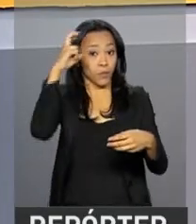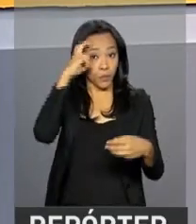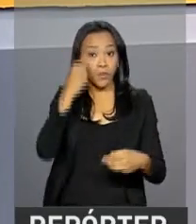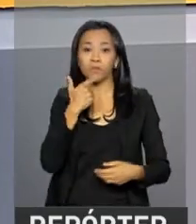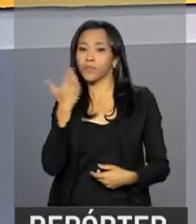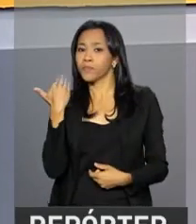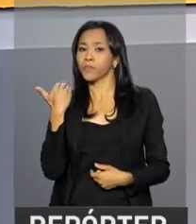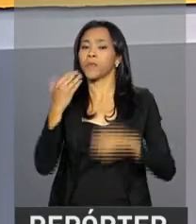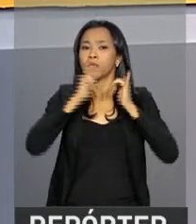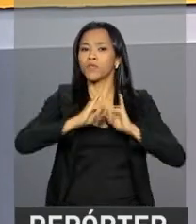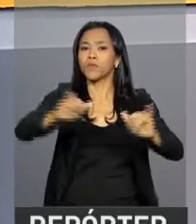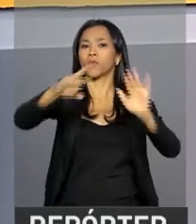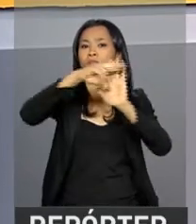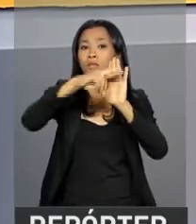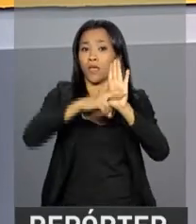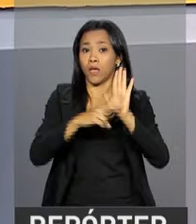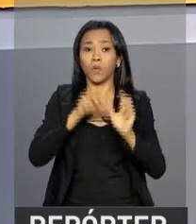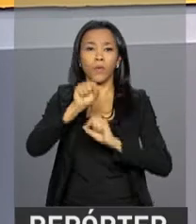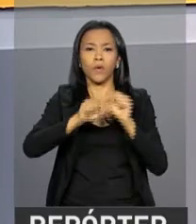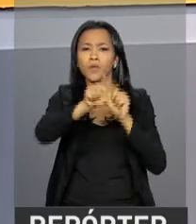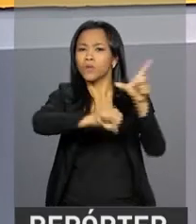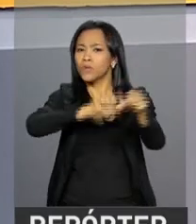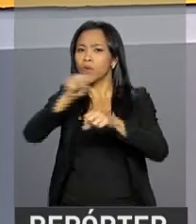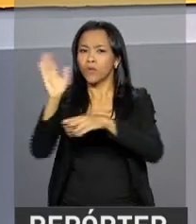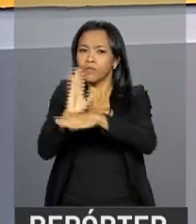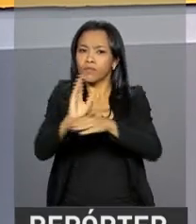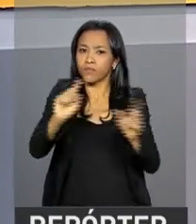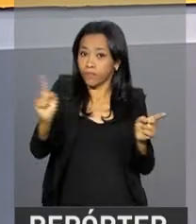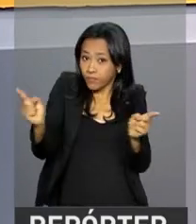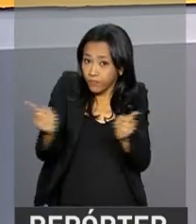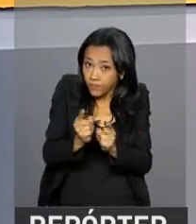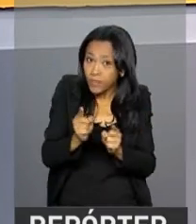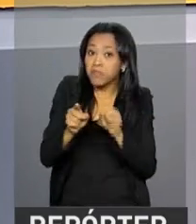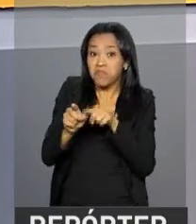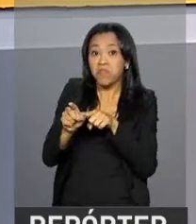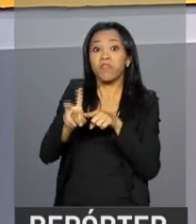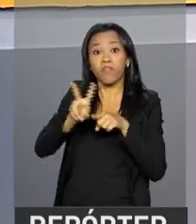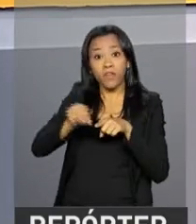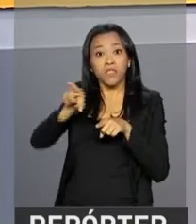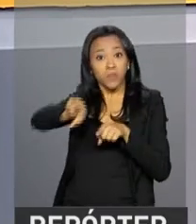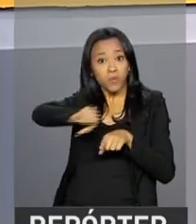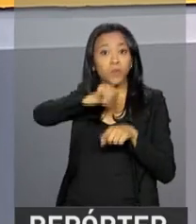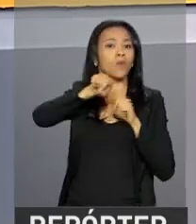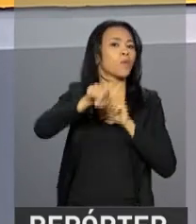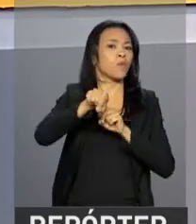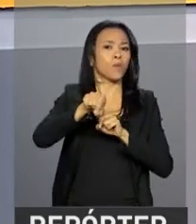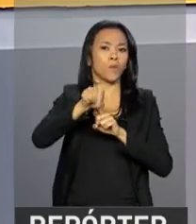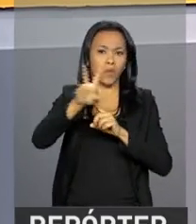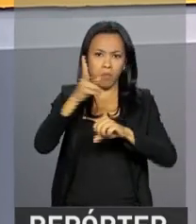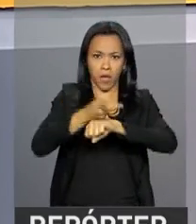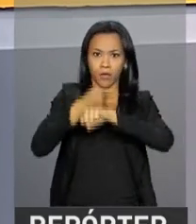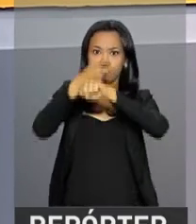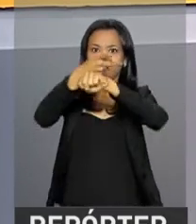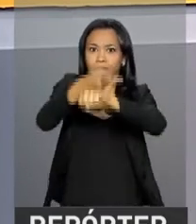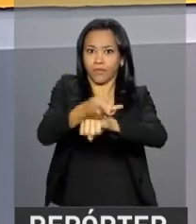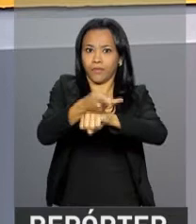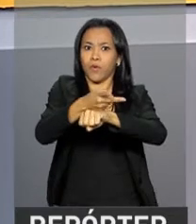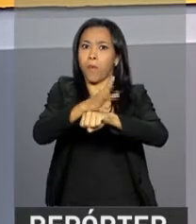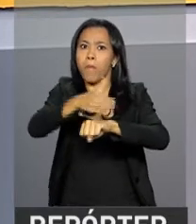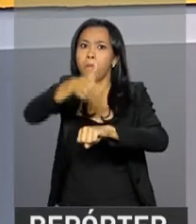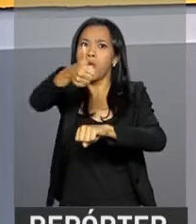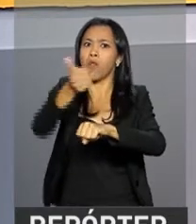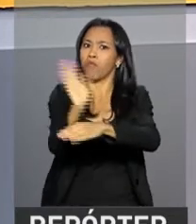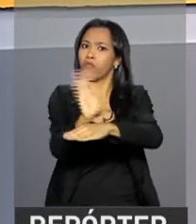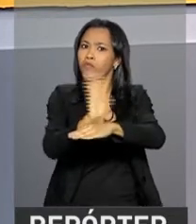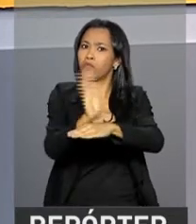Cultura publicou as regras para o processo de seleção do longa-metragem a ser indicado como candidato brasileiro como melhor